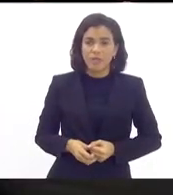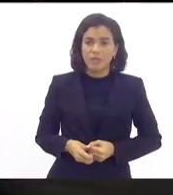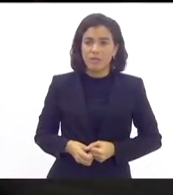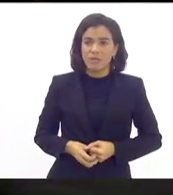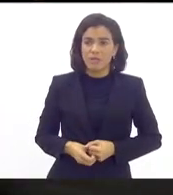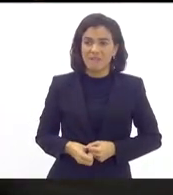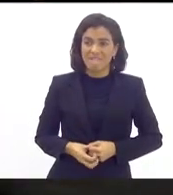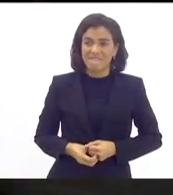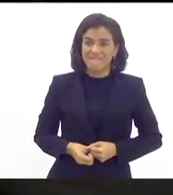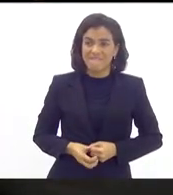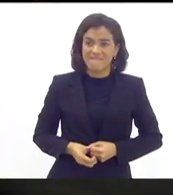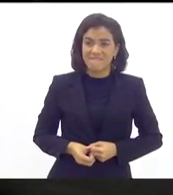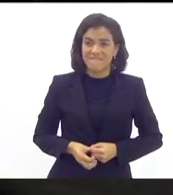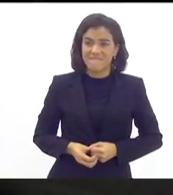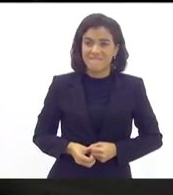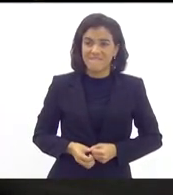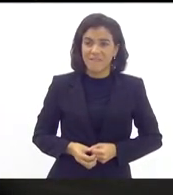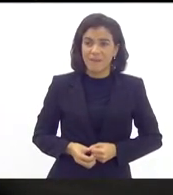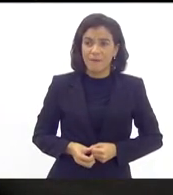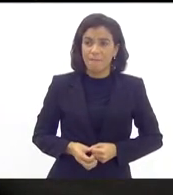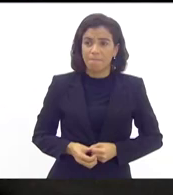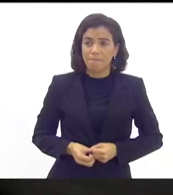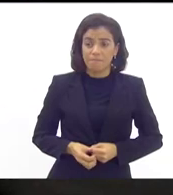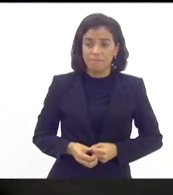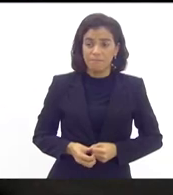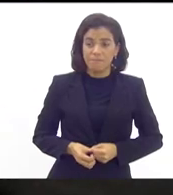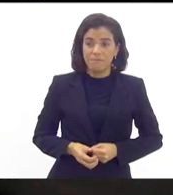Bom, foi Jorge, Leonardo...